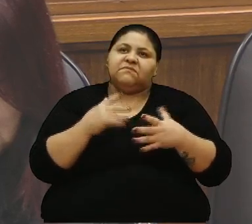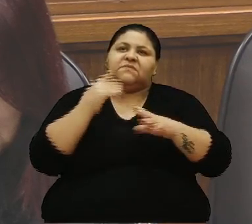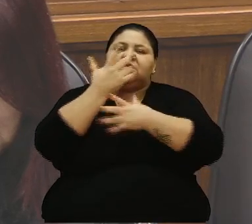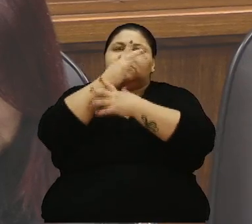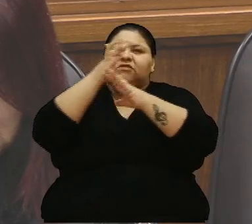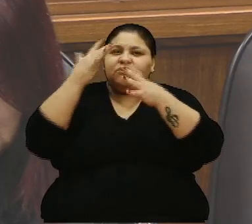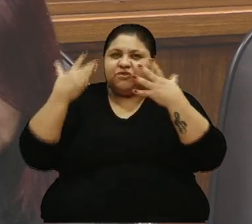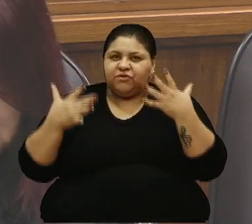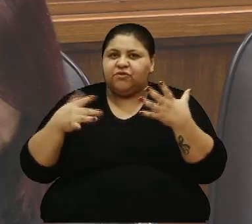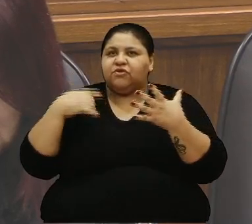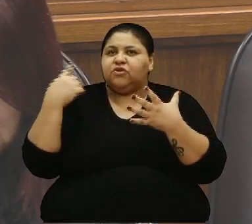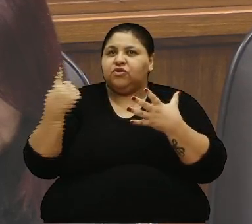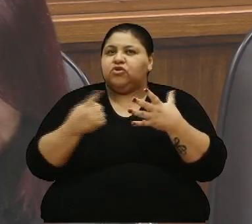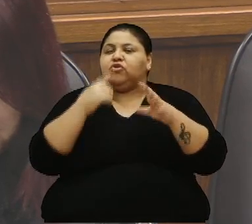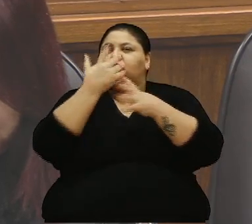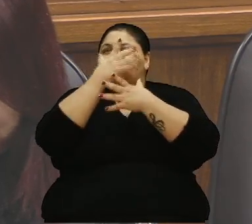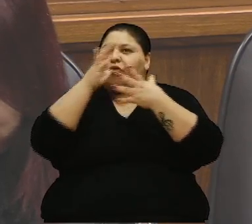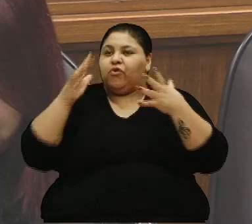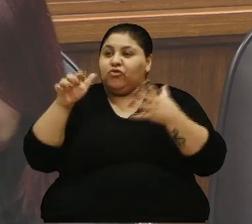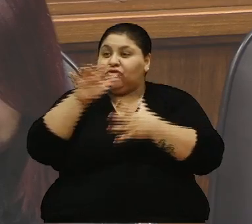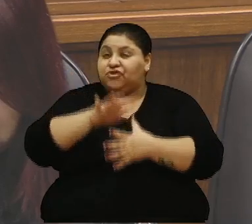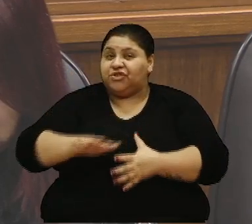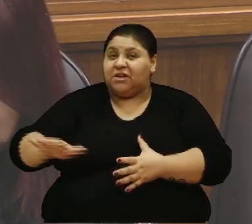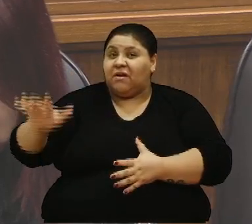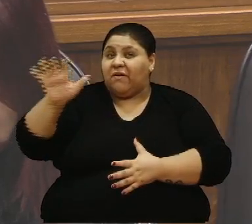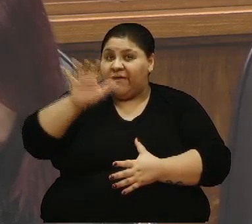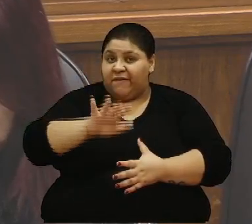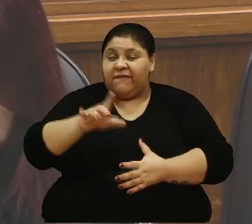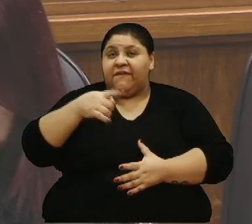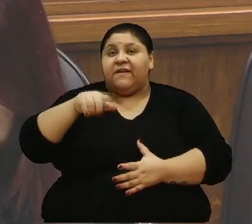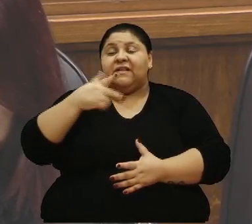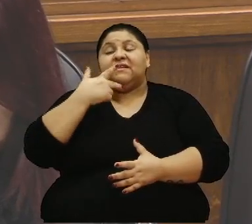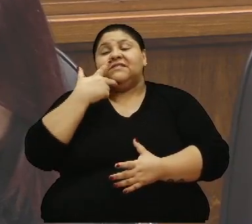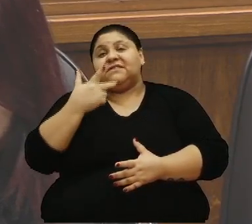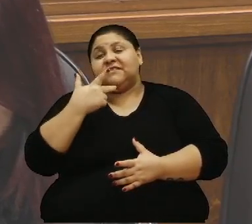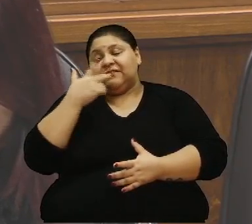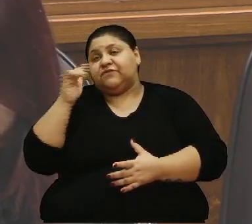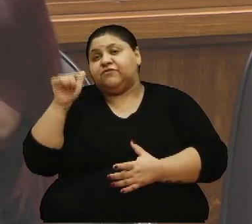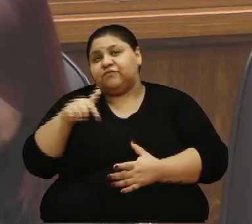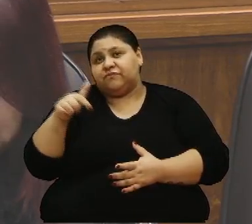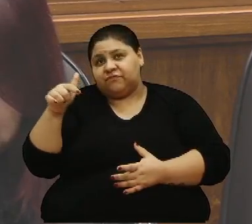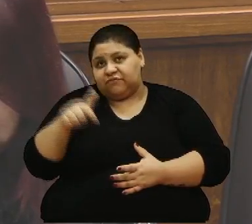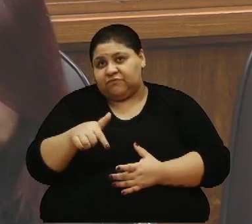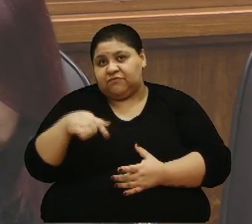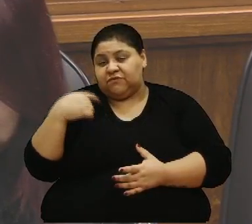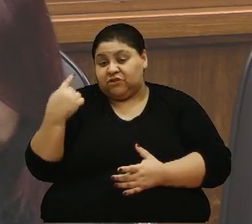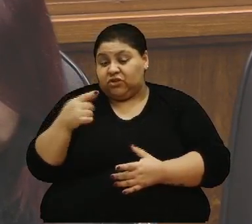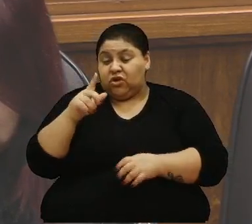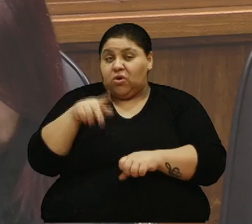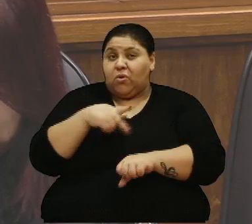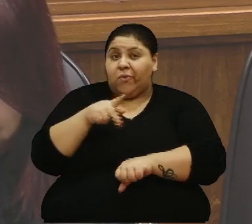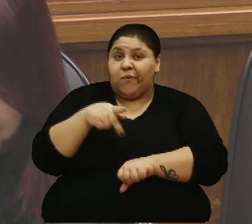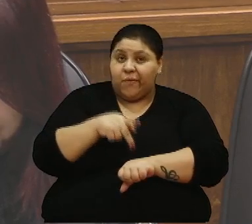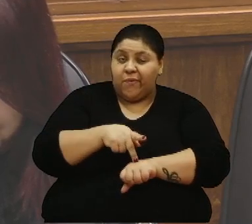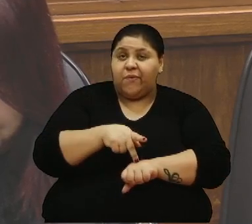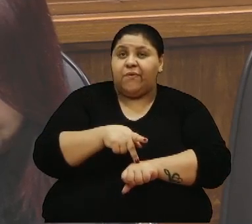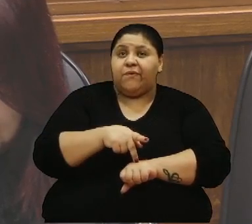árvores, do nosso meio ambiente como um todo. Quando a gente fala aqui que somos um país